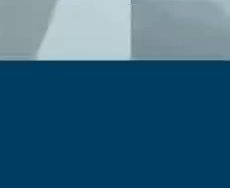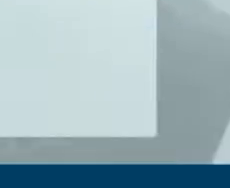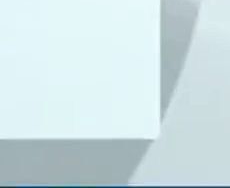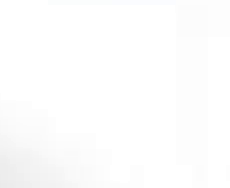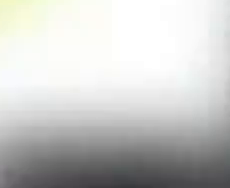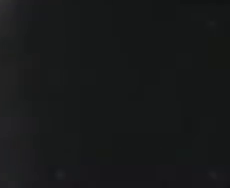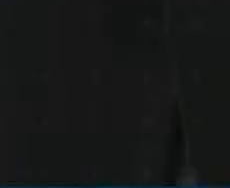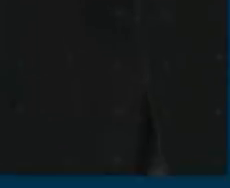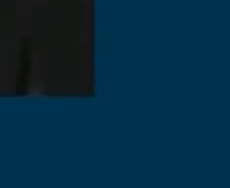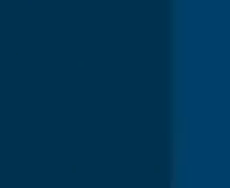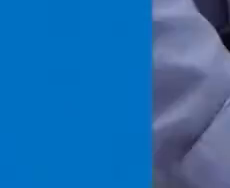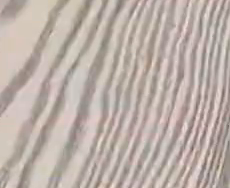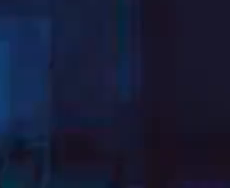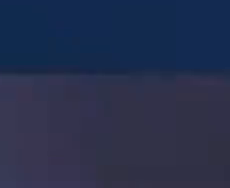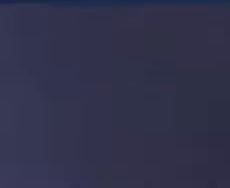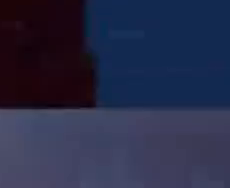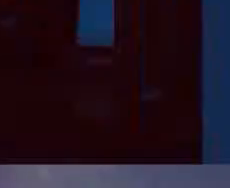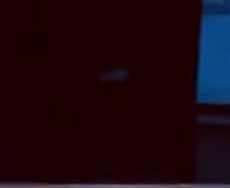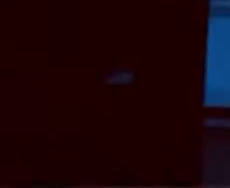o